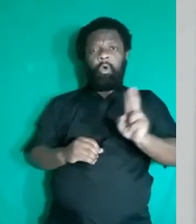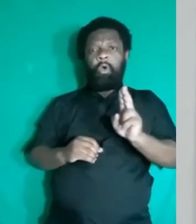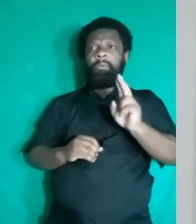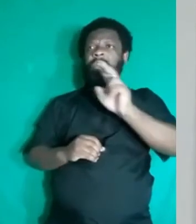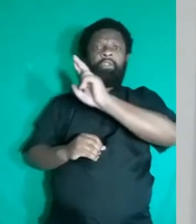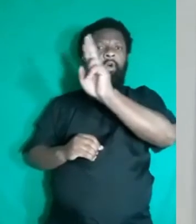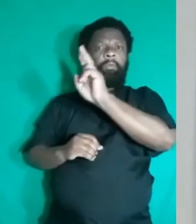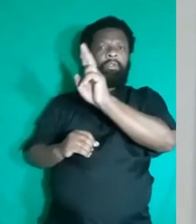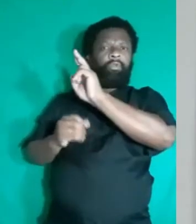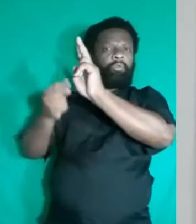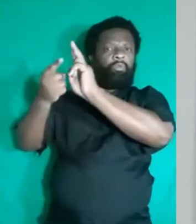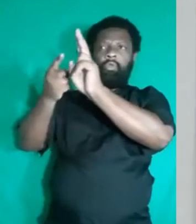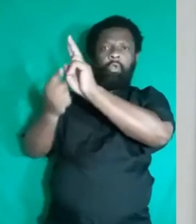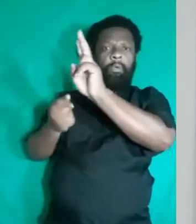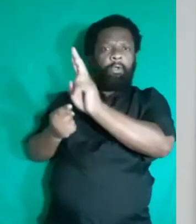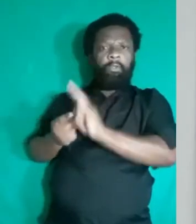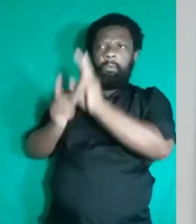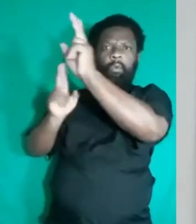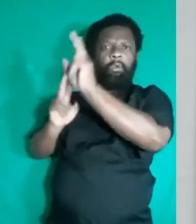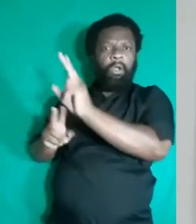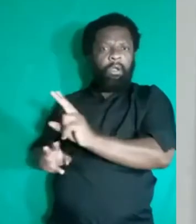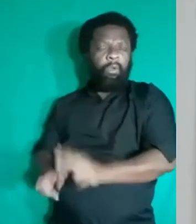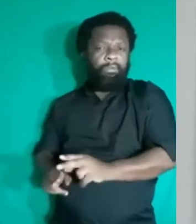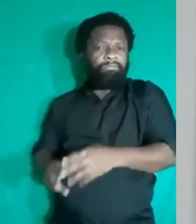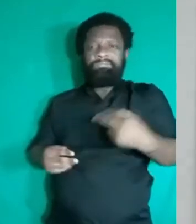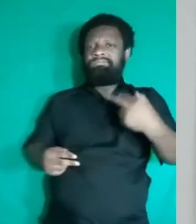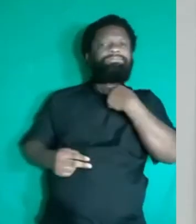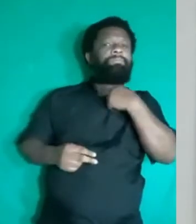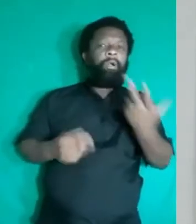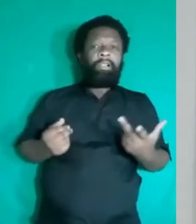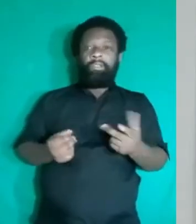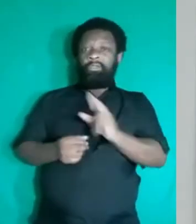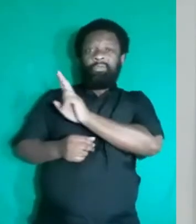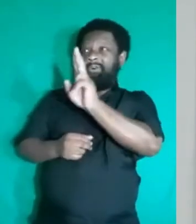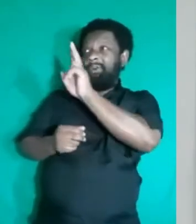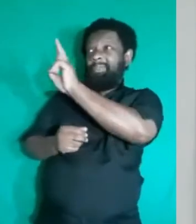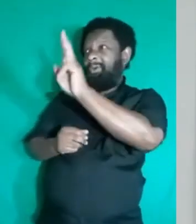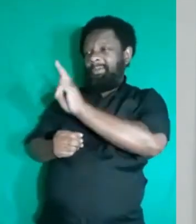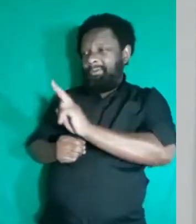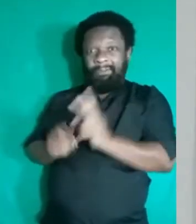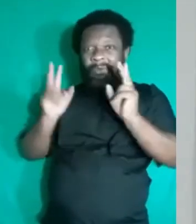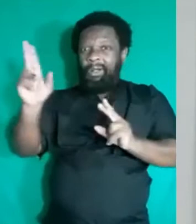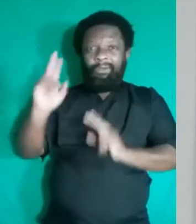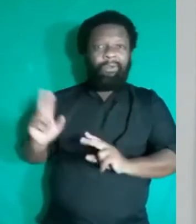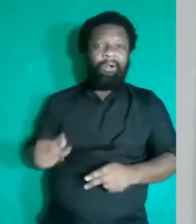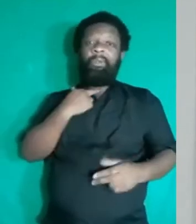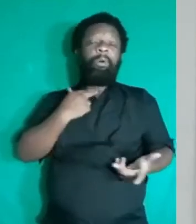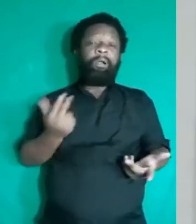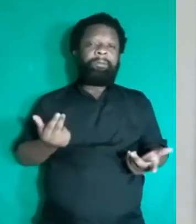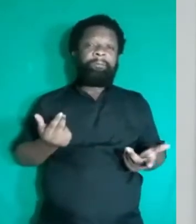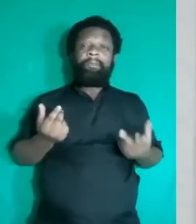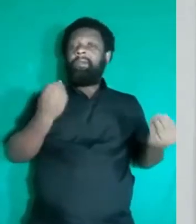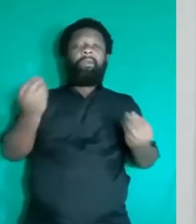em oso. Só que eu não posso chamar um ácido de cloroso, o outro de cloroso, e um de clórico, o outro de clórico, ou